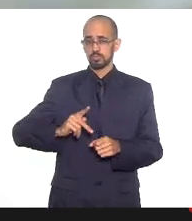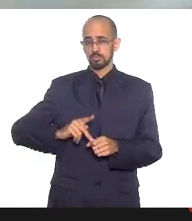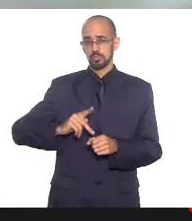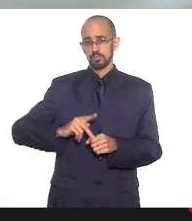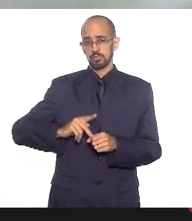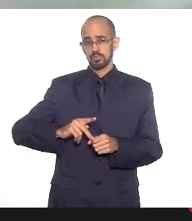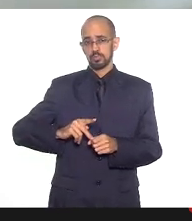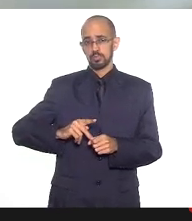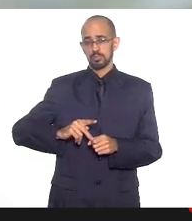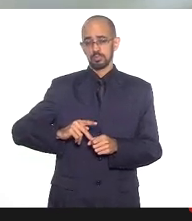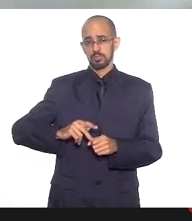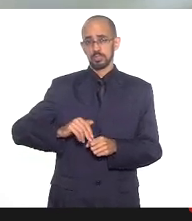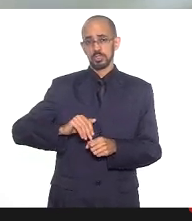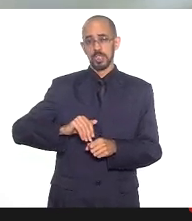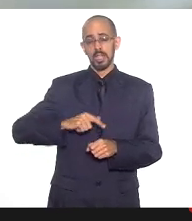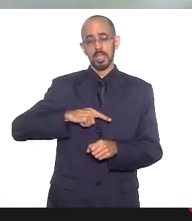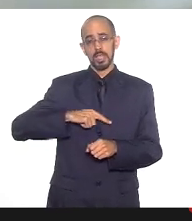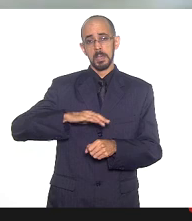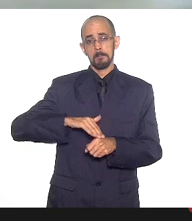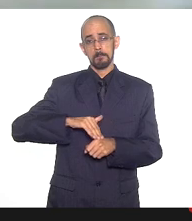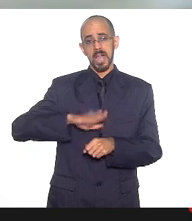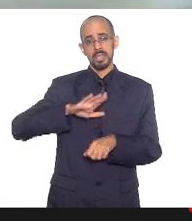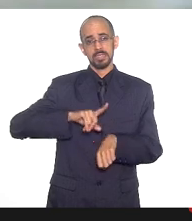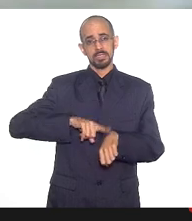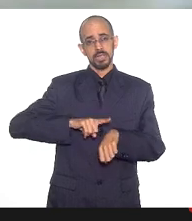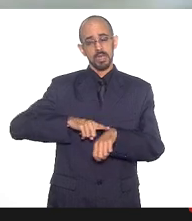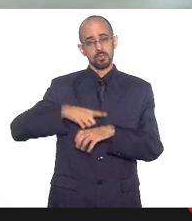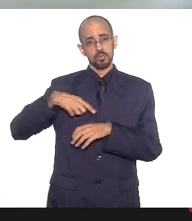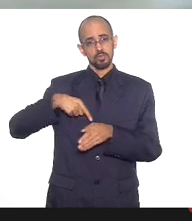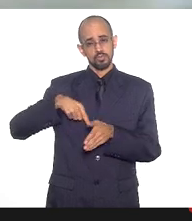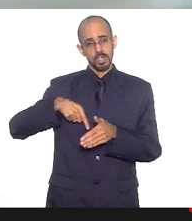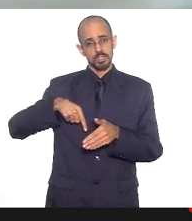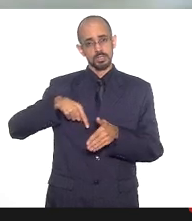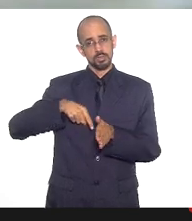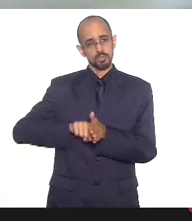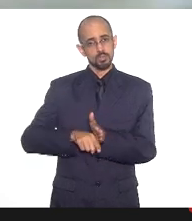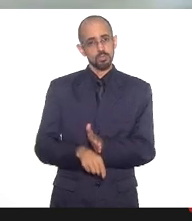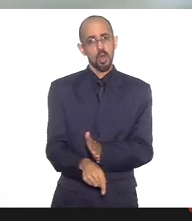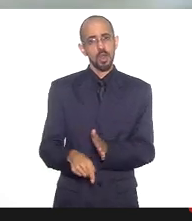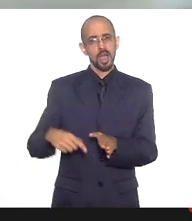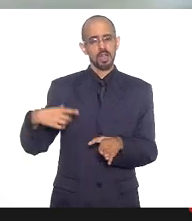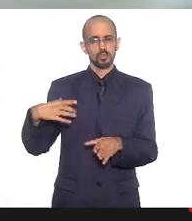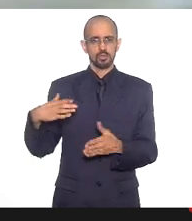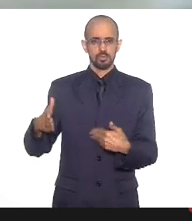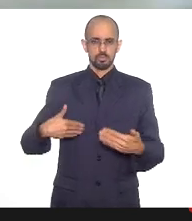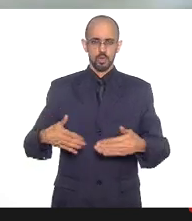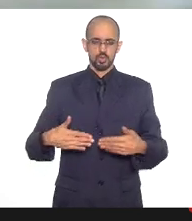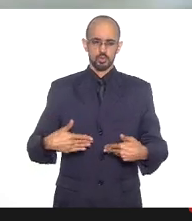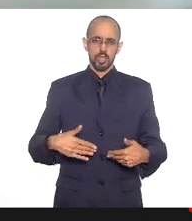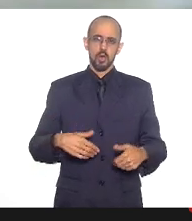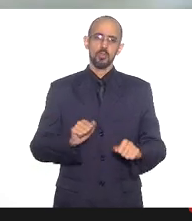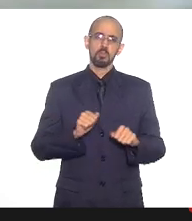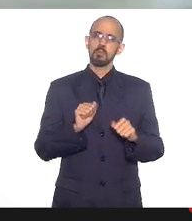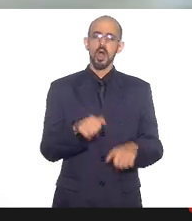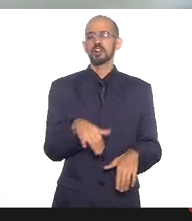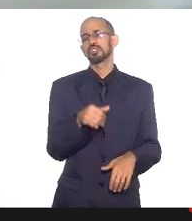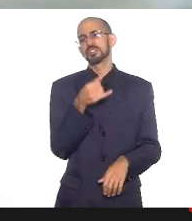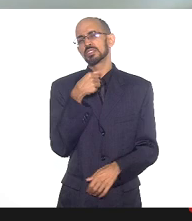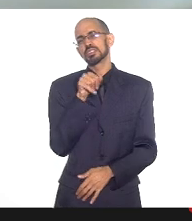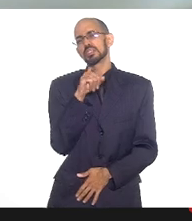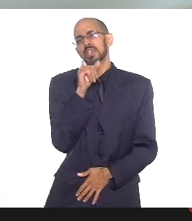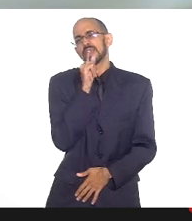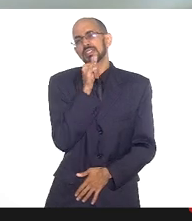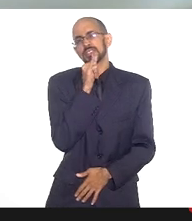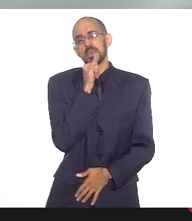não contabilizadas, mas já detectadas que existem, esses campos possam se estender a 40 anos de